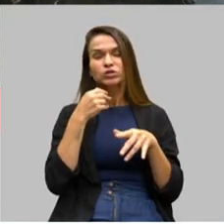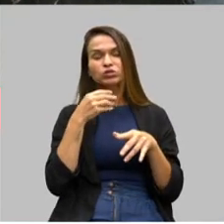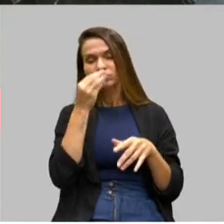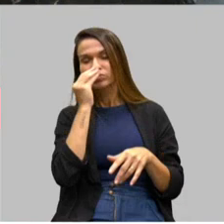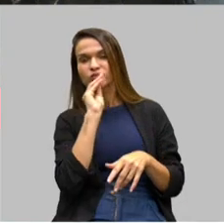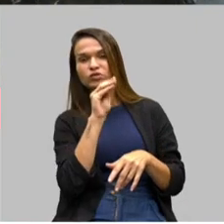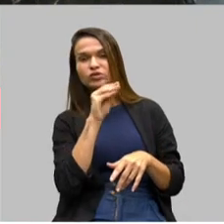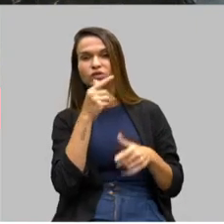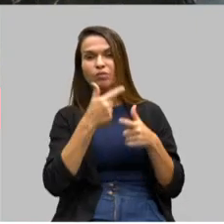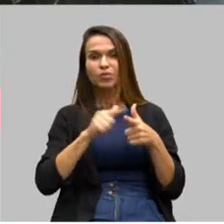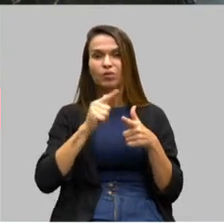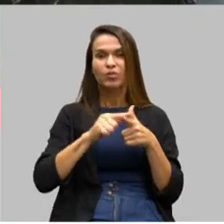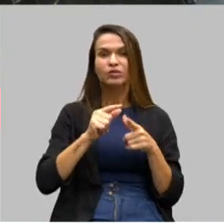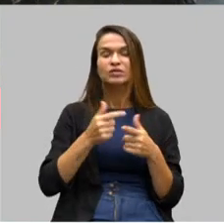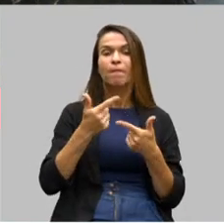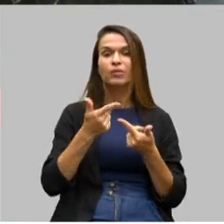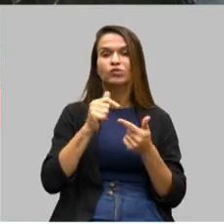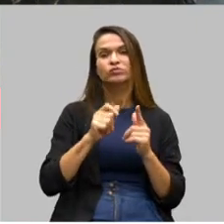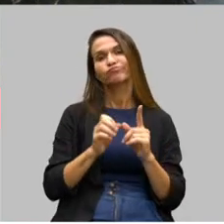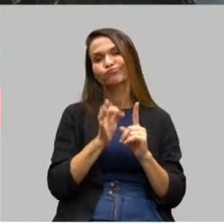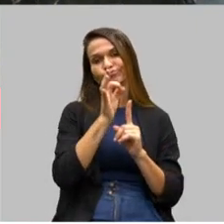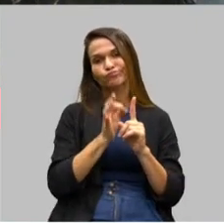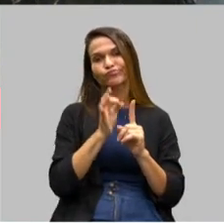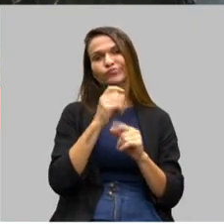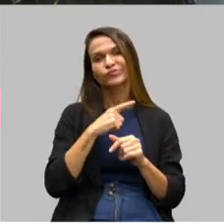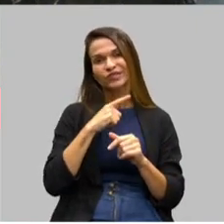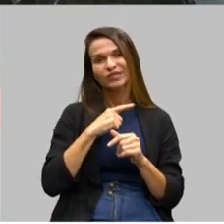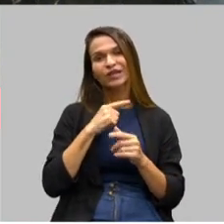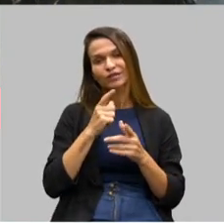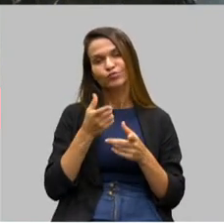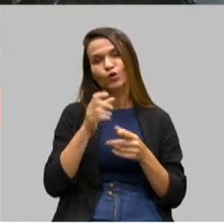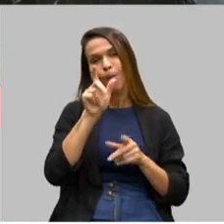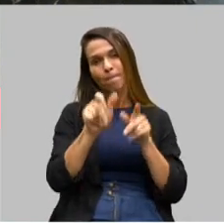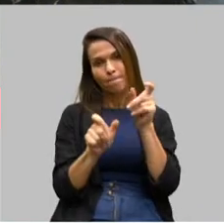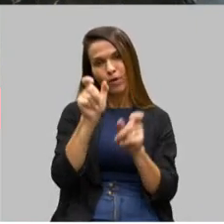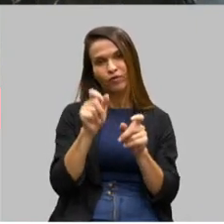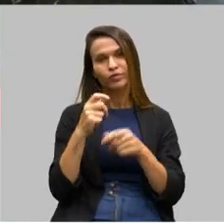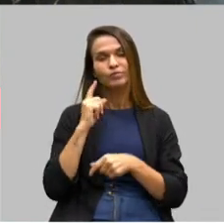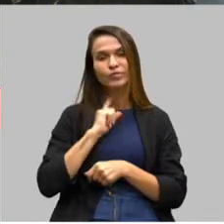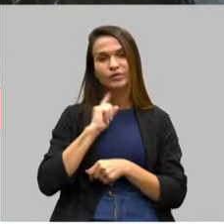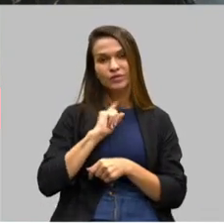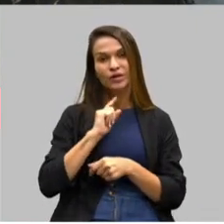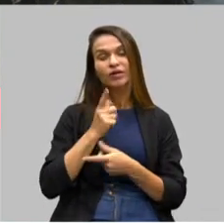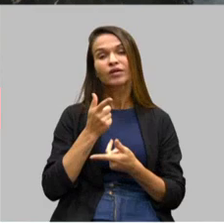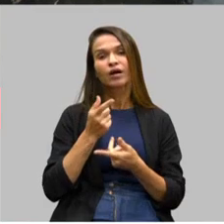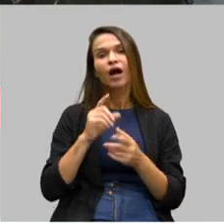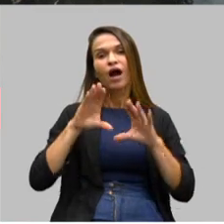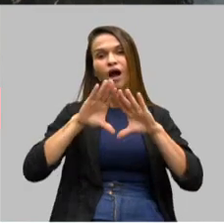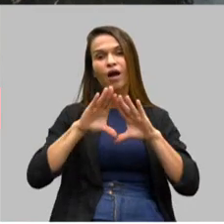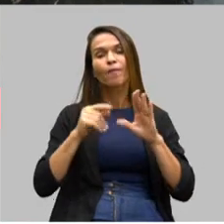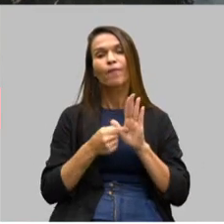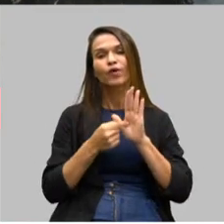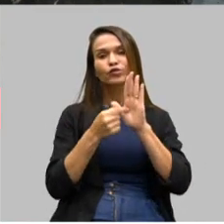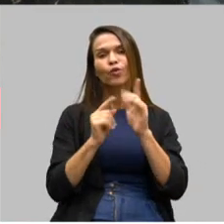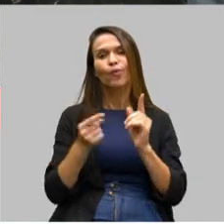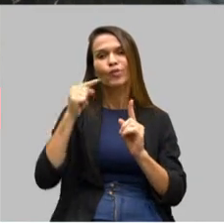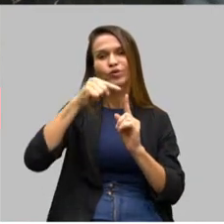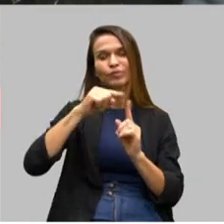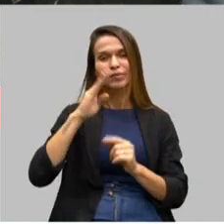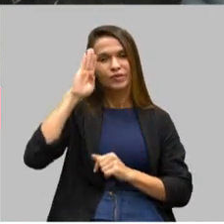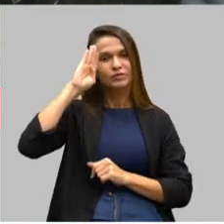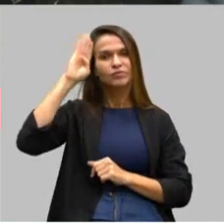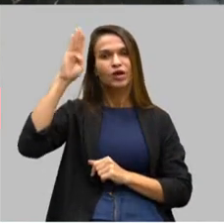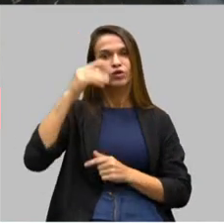cenário climático impõe a todos os mineiros. Dessa forma, a Assembleia de Minas apontou também como uma das suas missões fundamentais